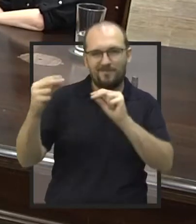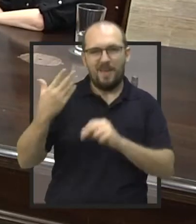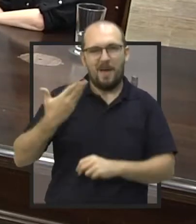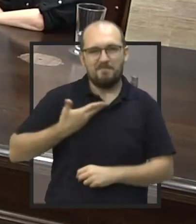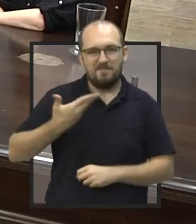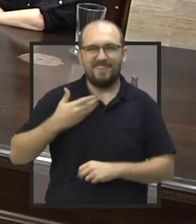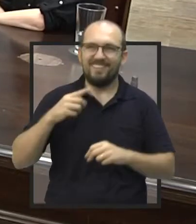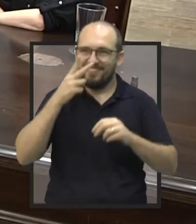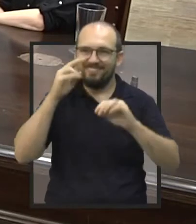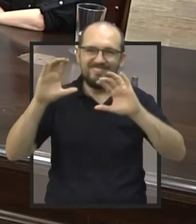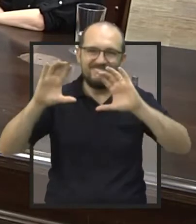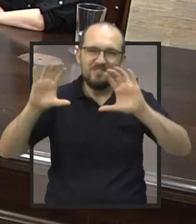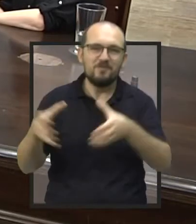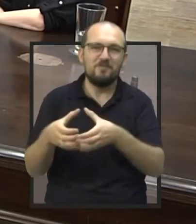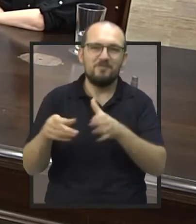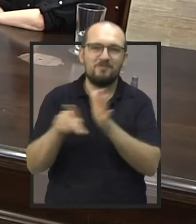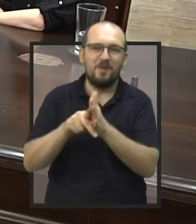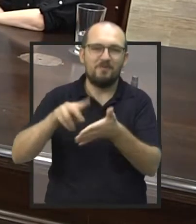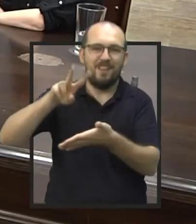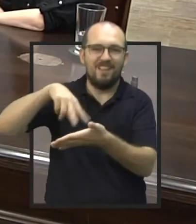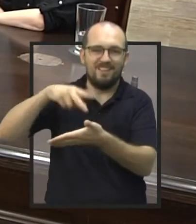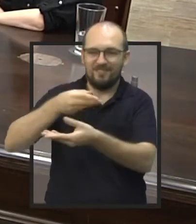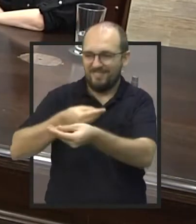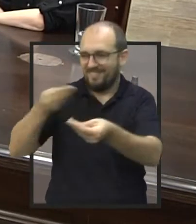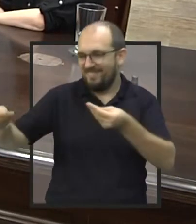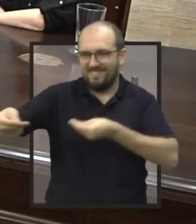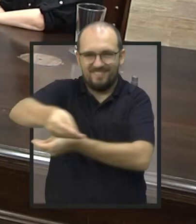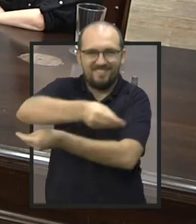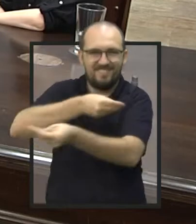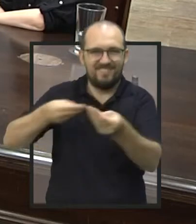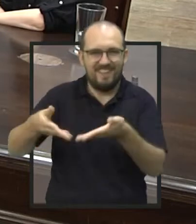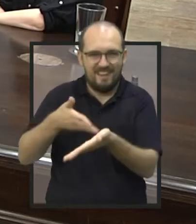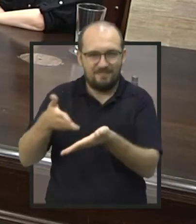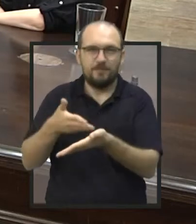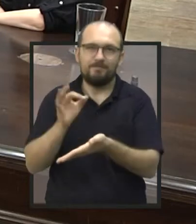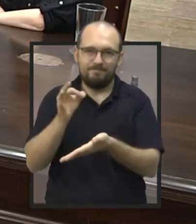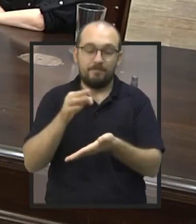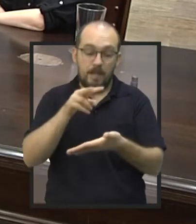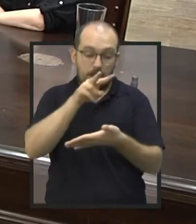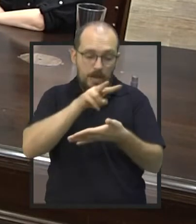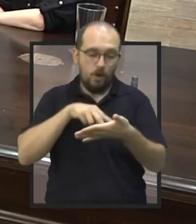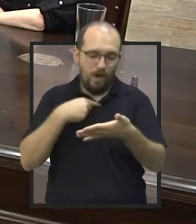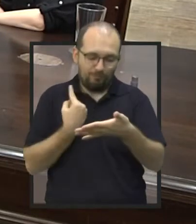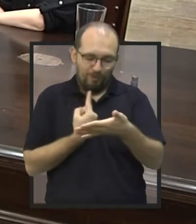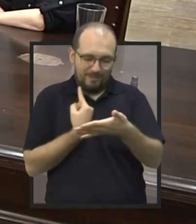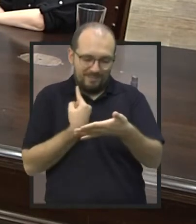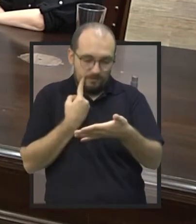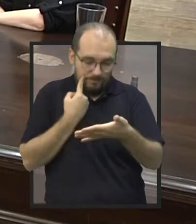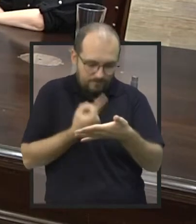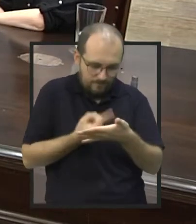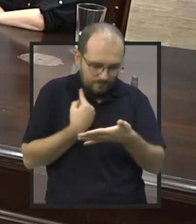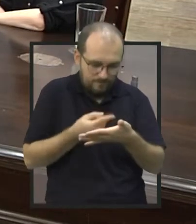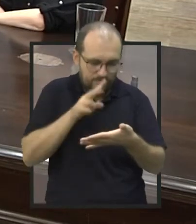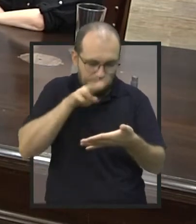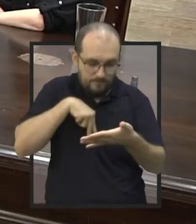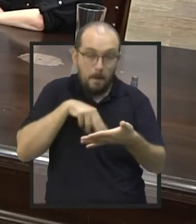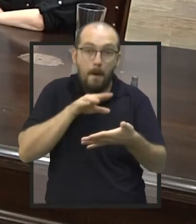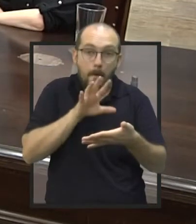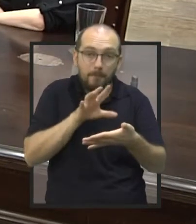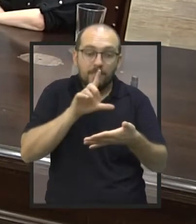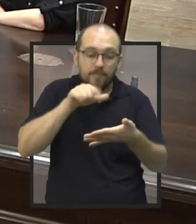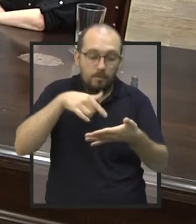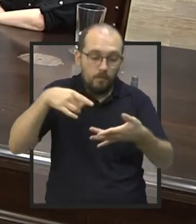nenhum, não quero escrever, vou ficar, sei lá, muito muito mais solitária do que eu já sou. Mas